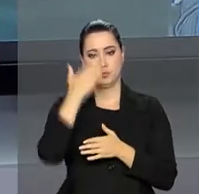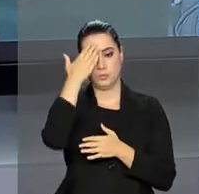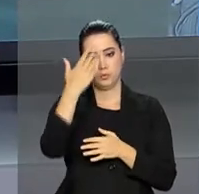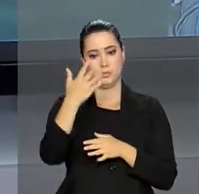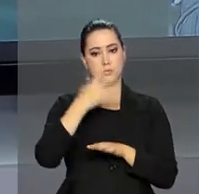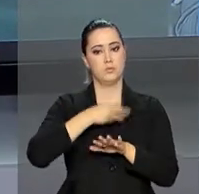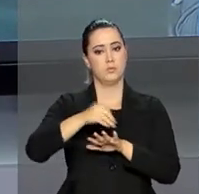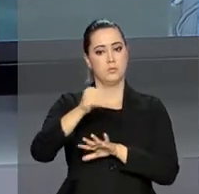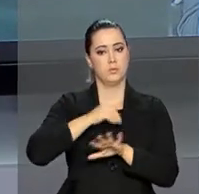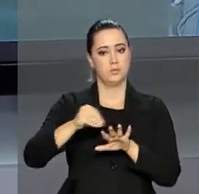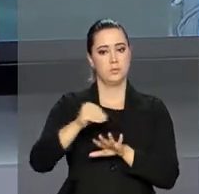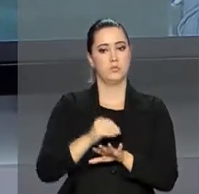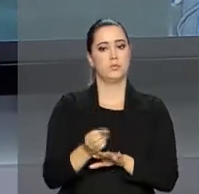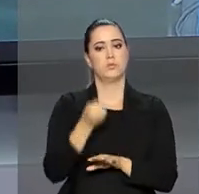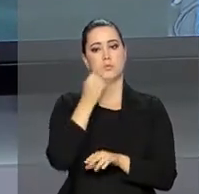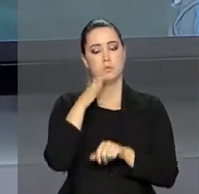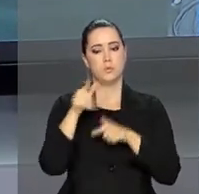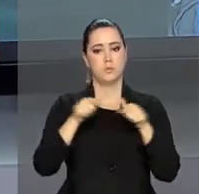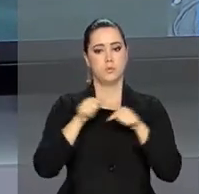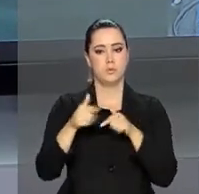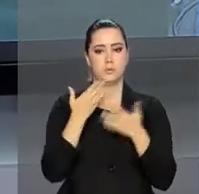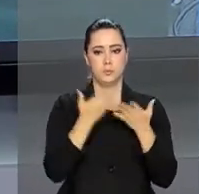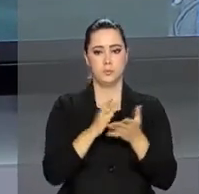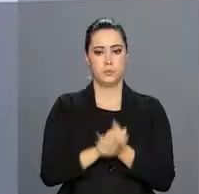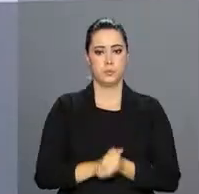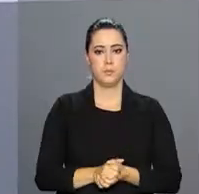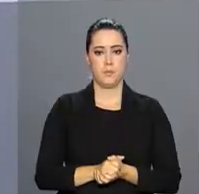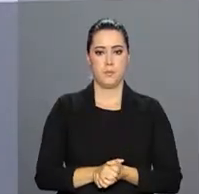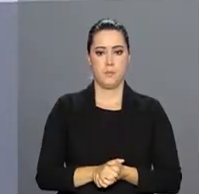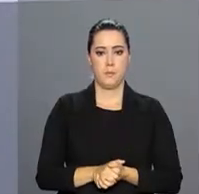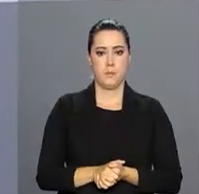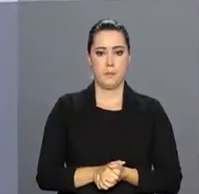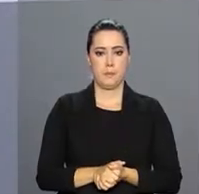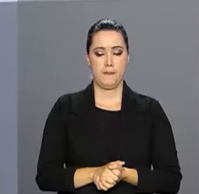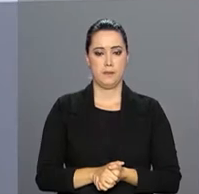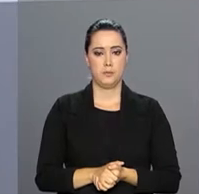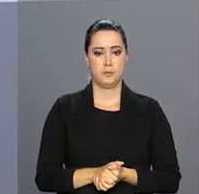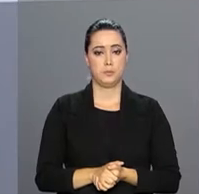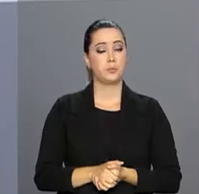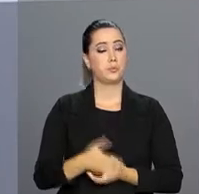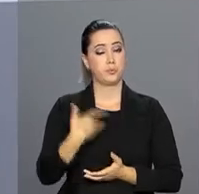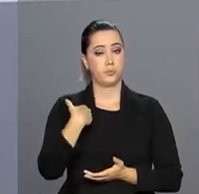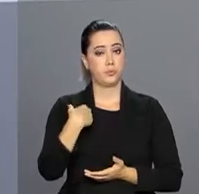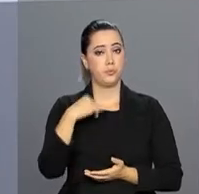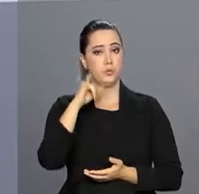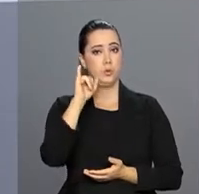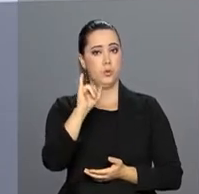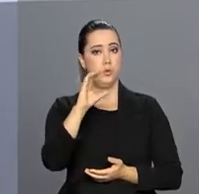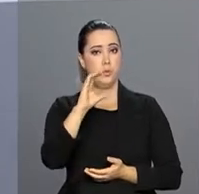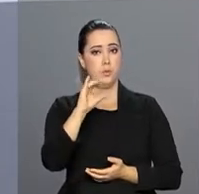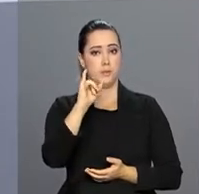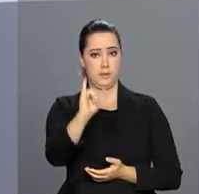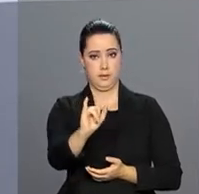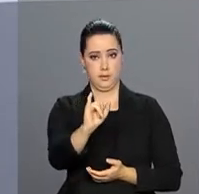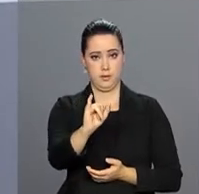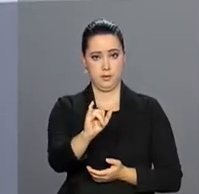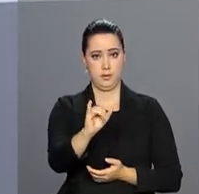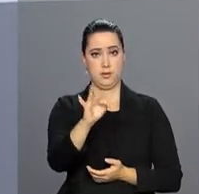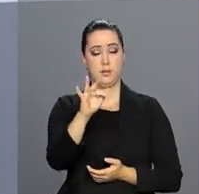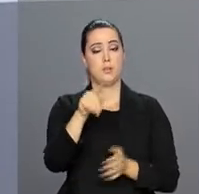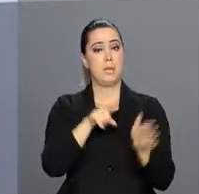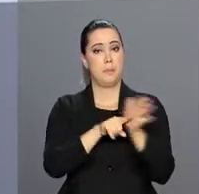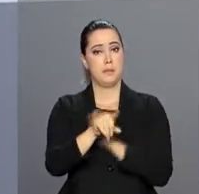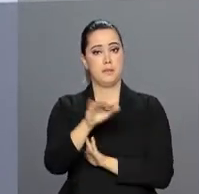obrigada paulo pelas suas informações vão trabalhar no planalto o índice de confiança da indústria da fundação getúlio vargas